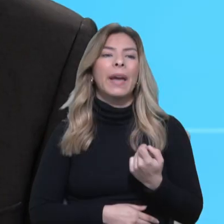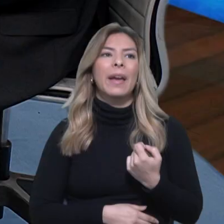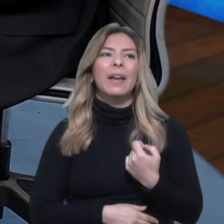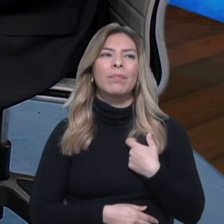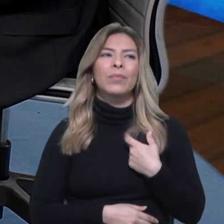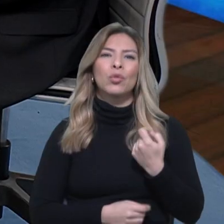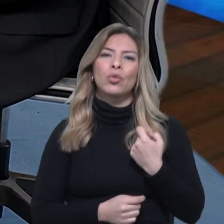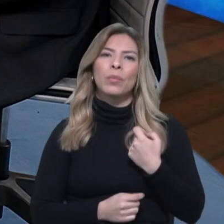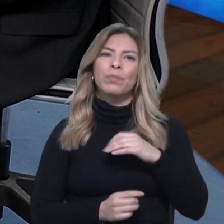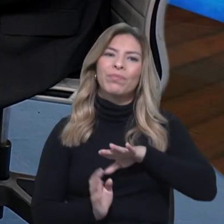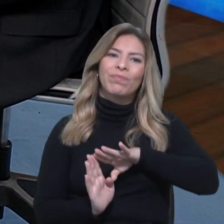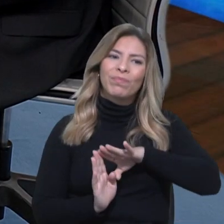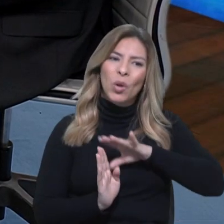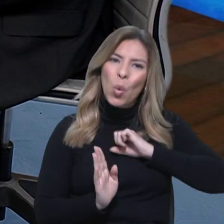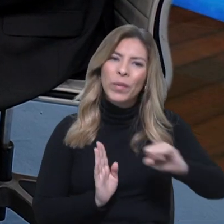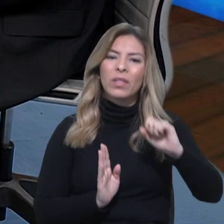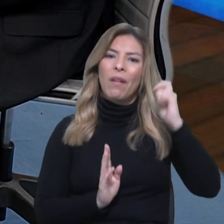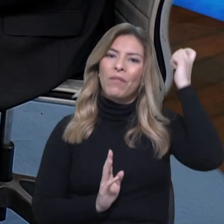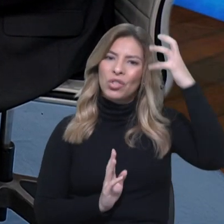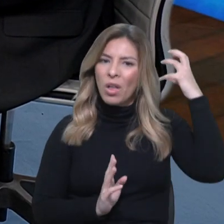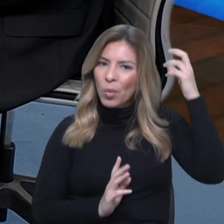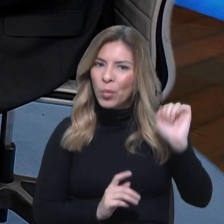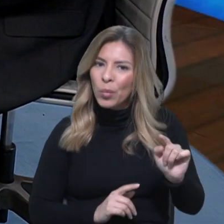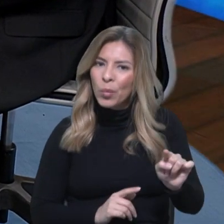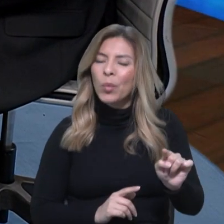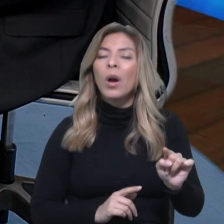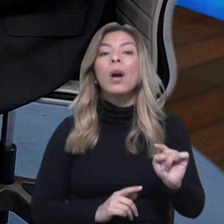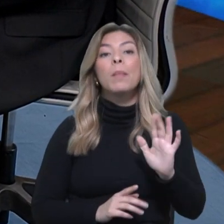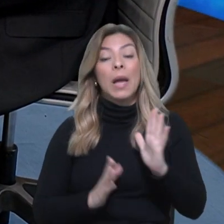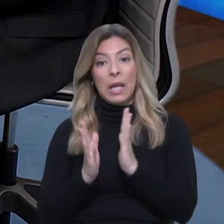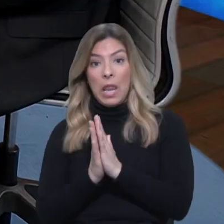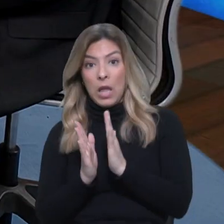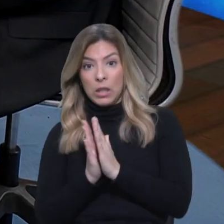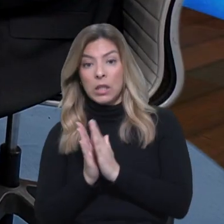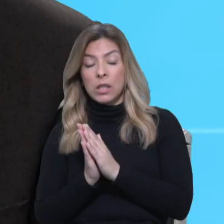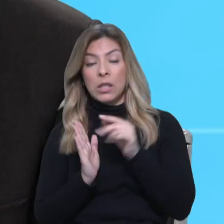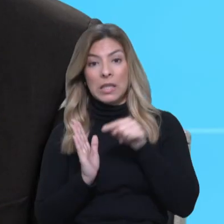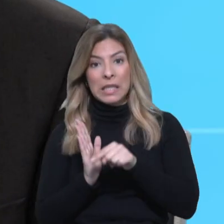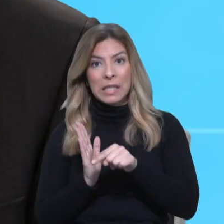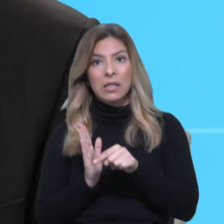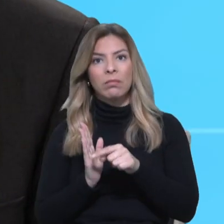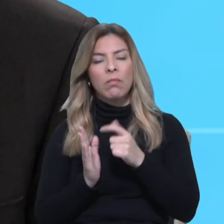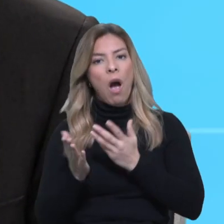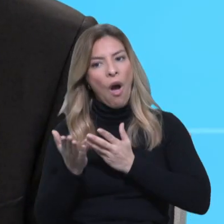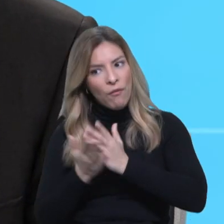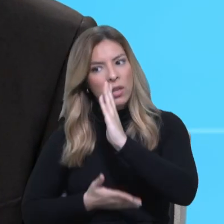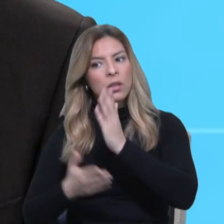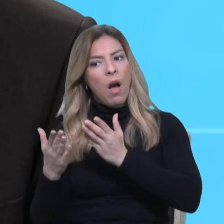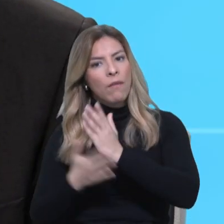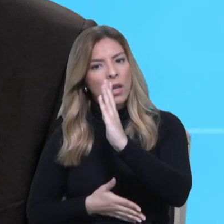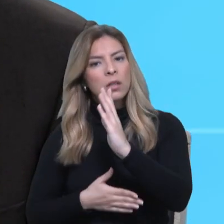anti-evangélica. Portanto, a igreja tem que correr este risco, avançar, muitas vezes saltar no